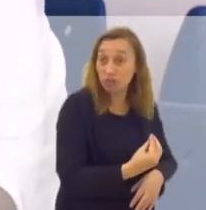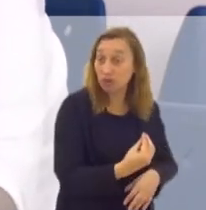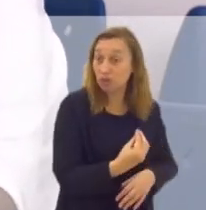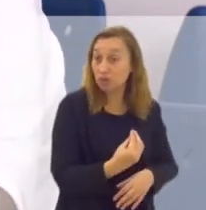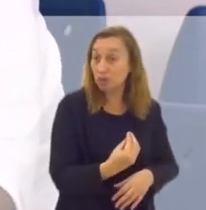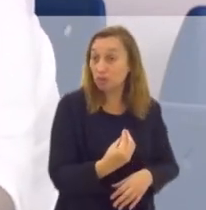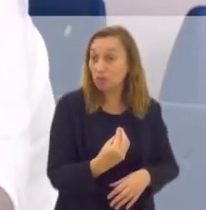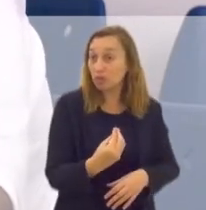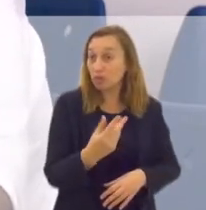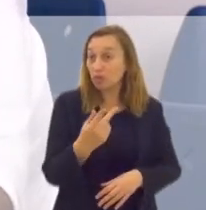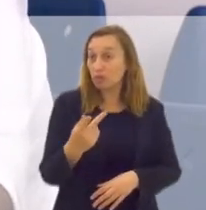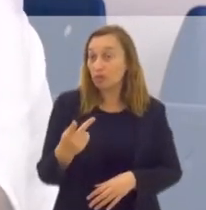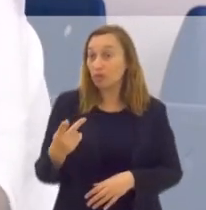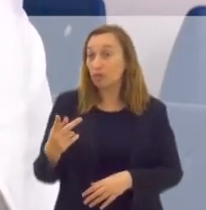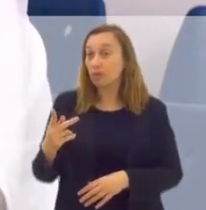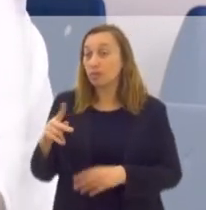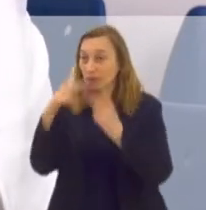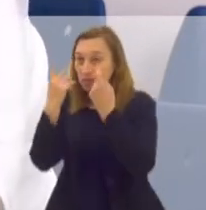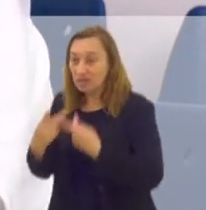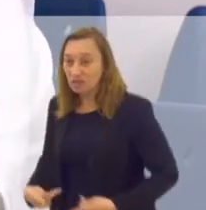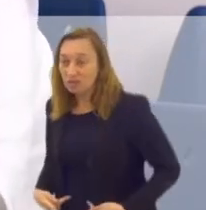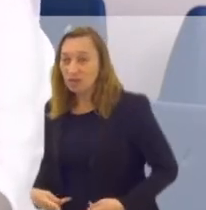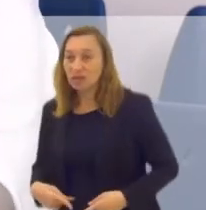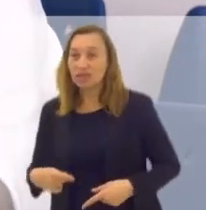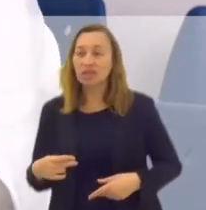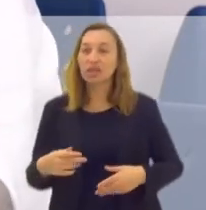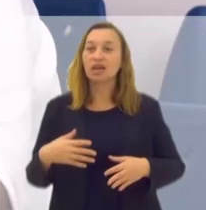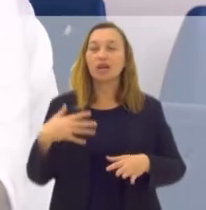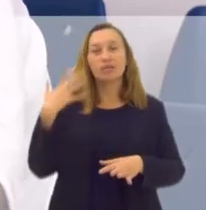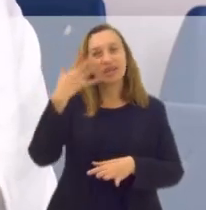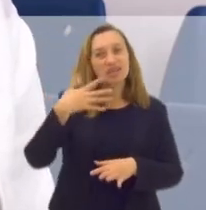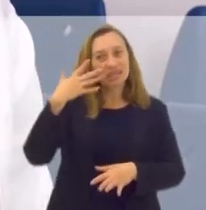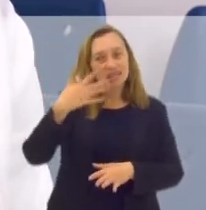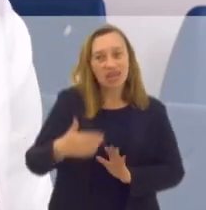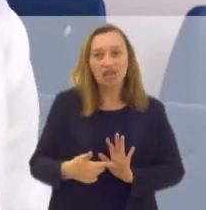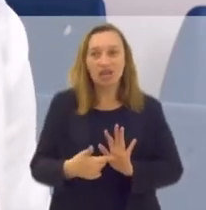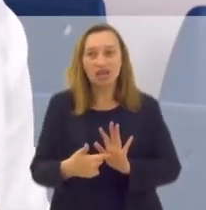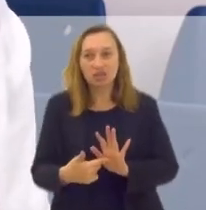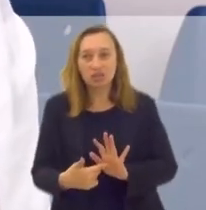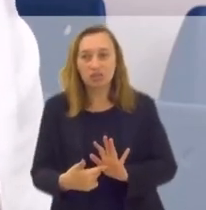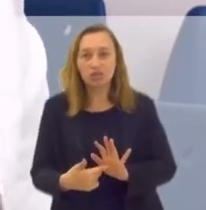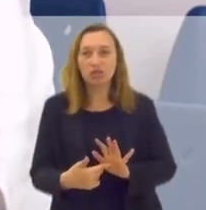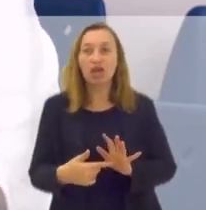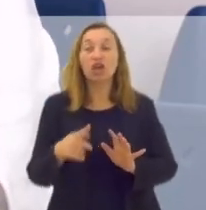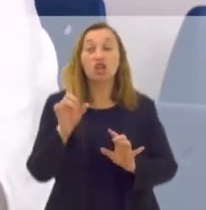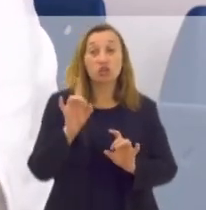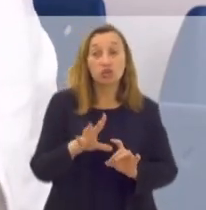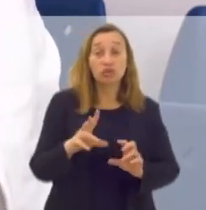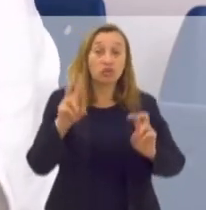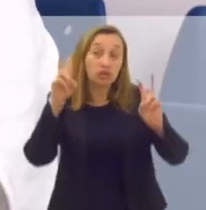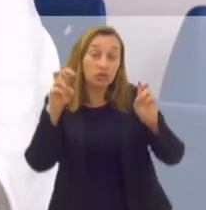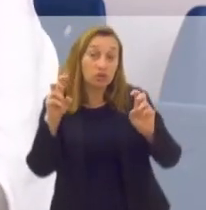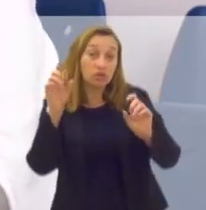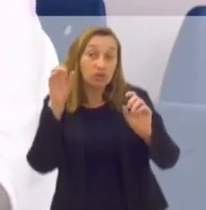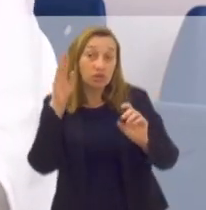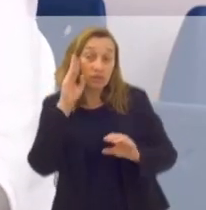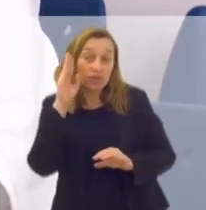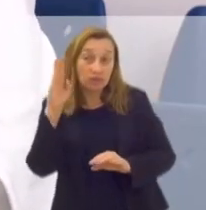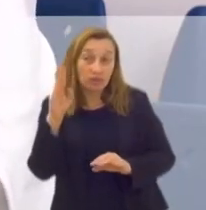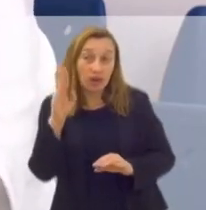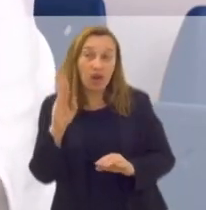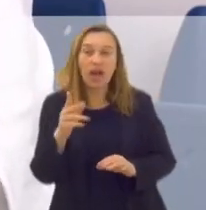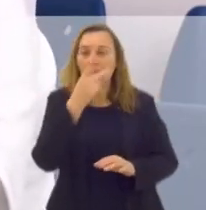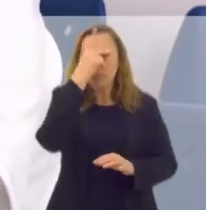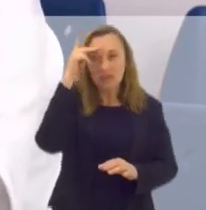cá. Então, essa entregar a mensagem só se for um caso bem específico, né? E